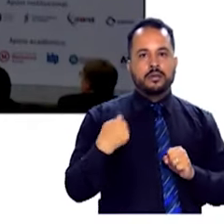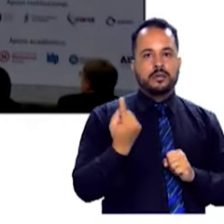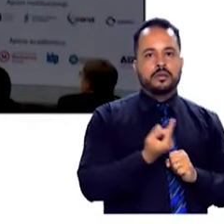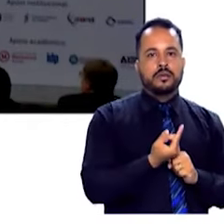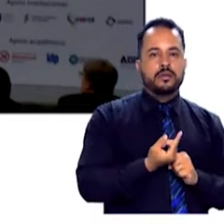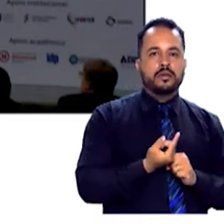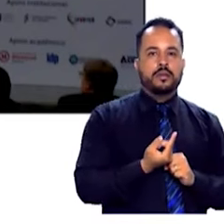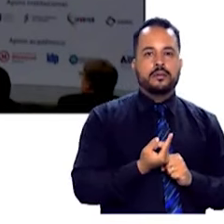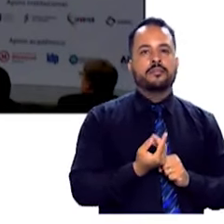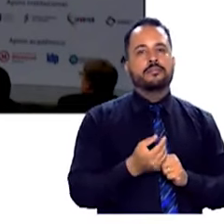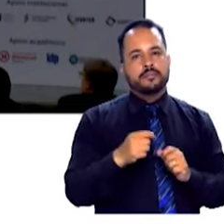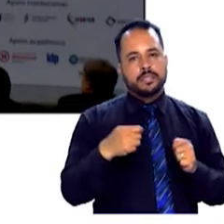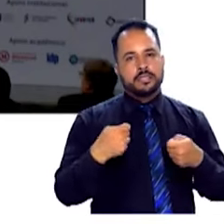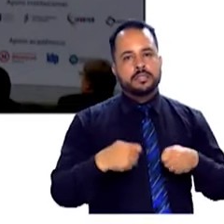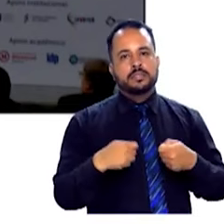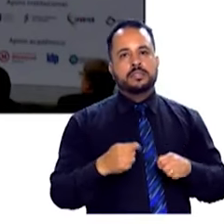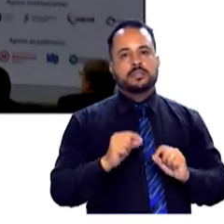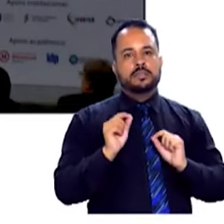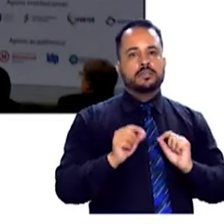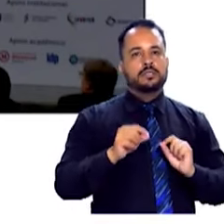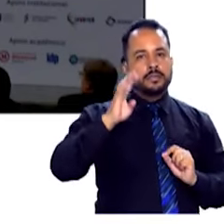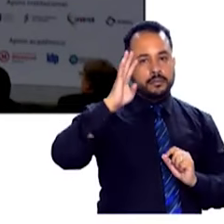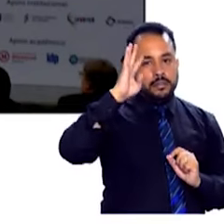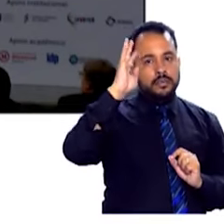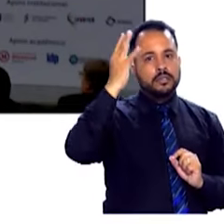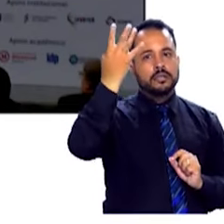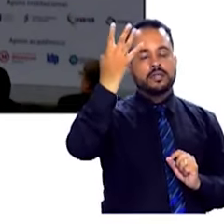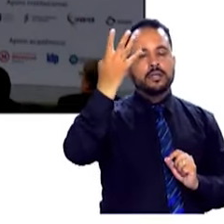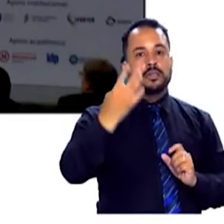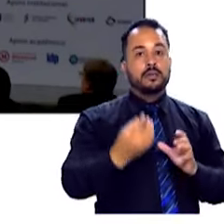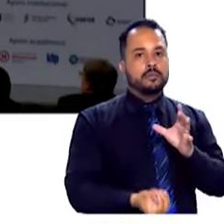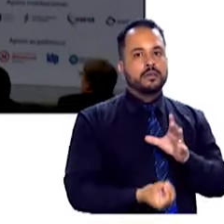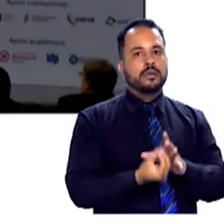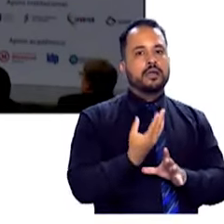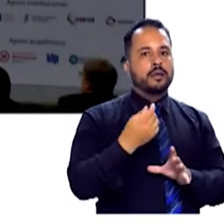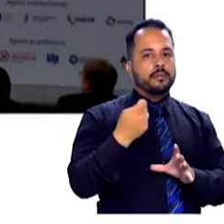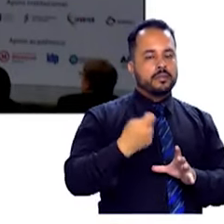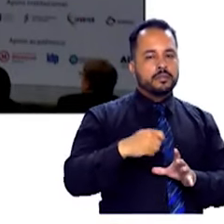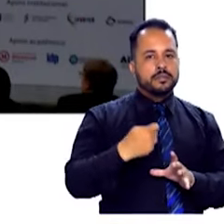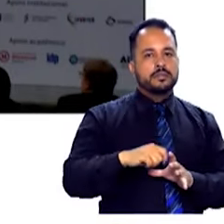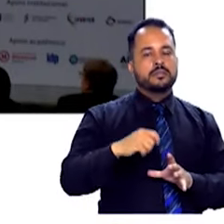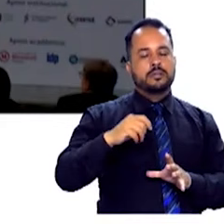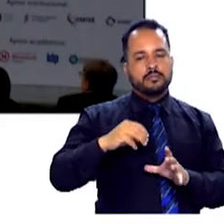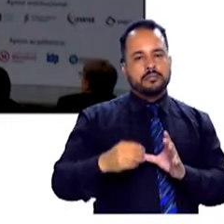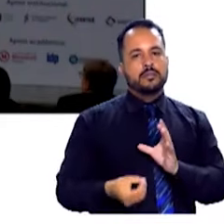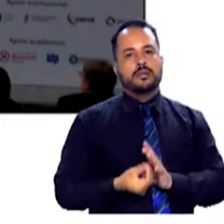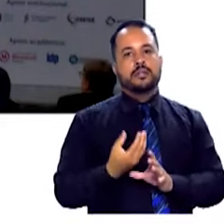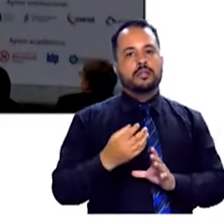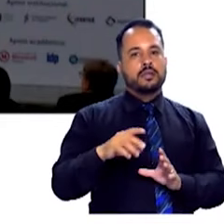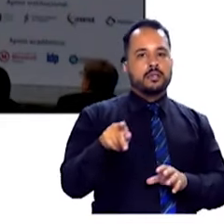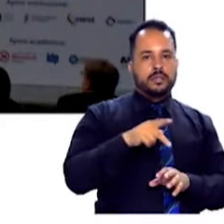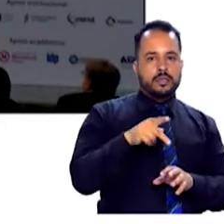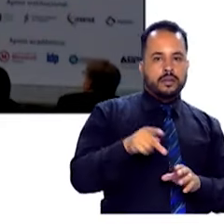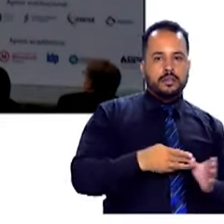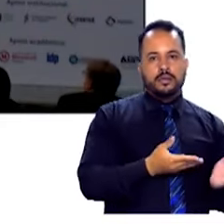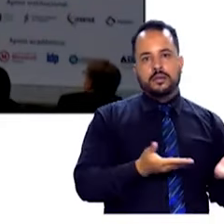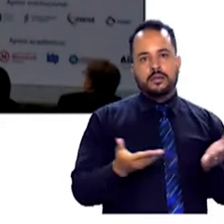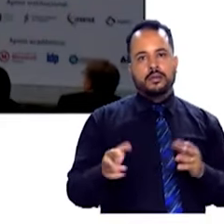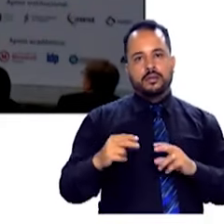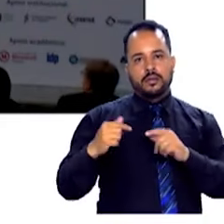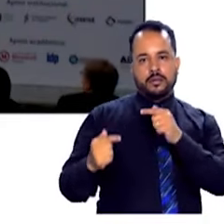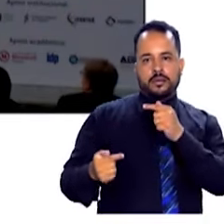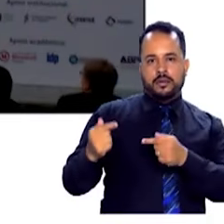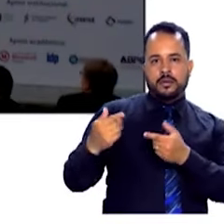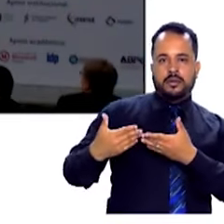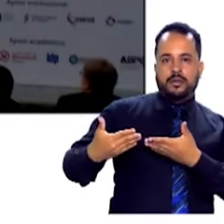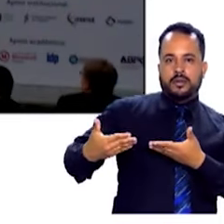de soluções mais criativas eu eu agradeço portanto a presença dos eminentes professores aqui na mesa e também oo